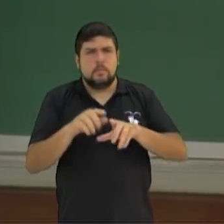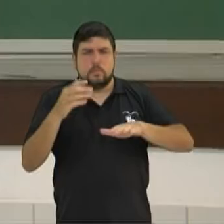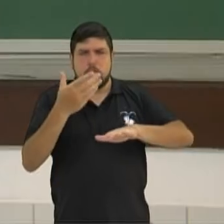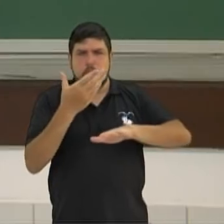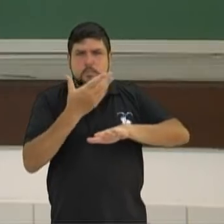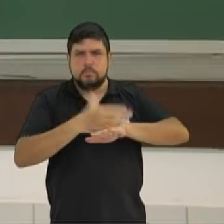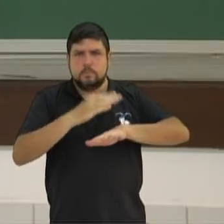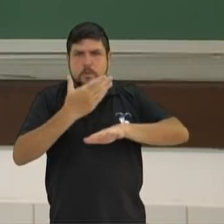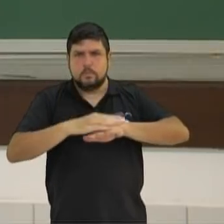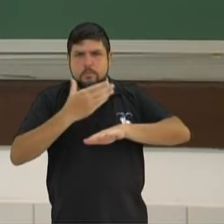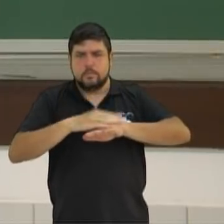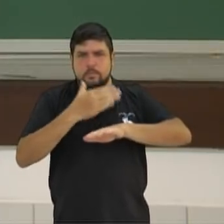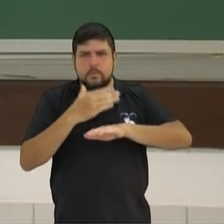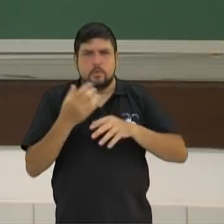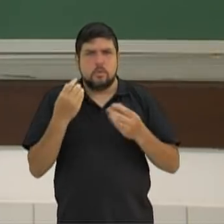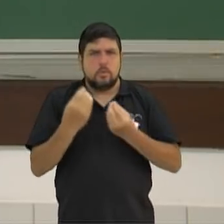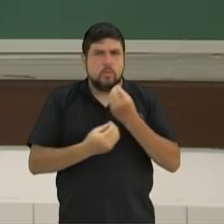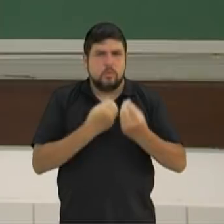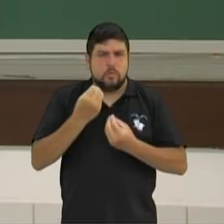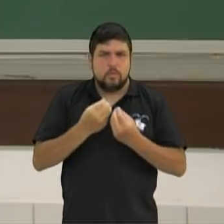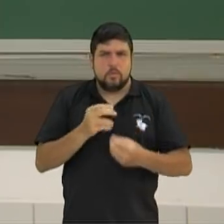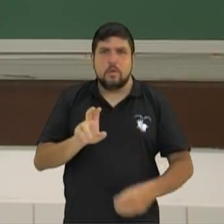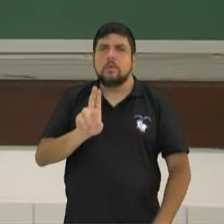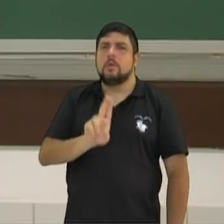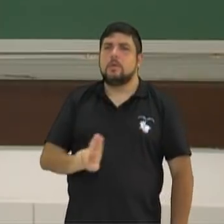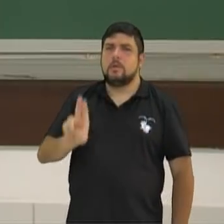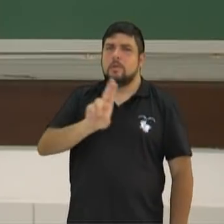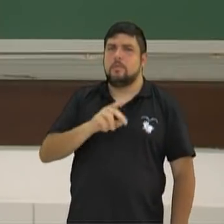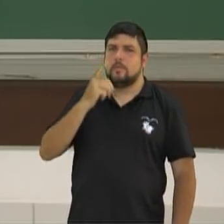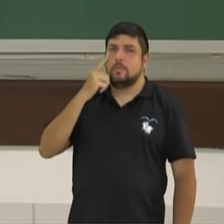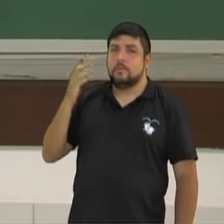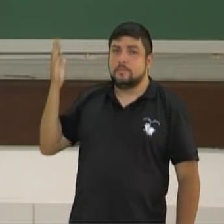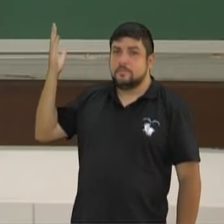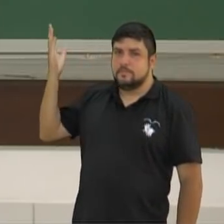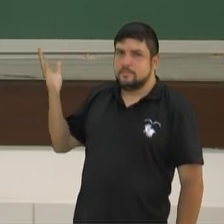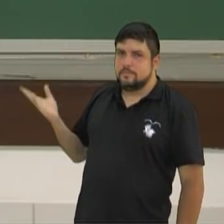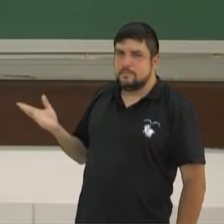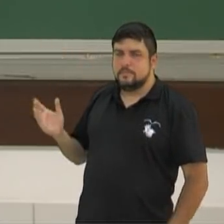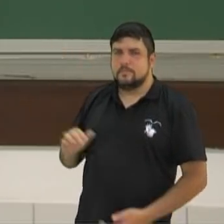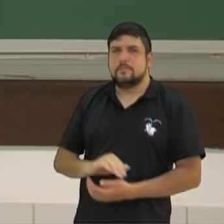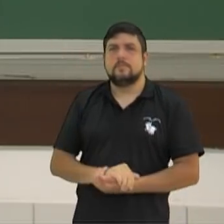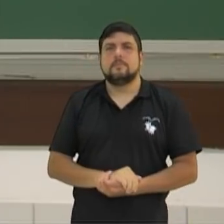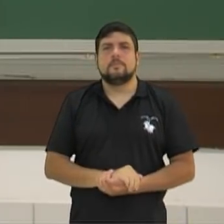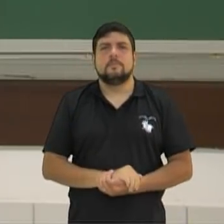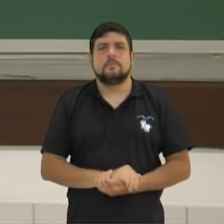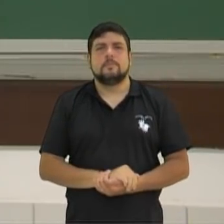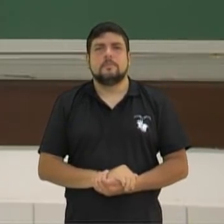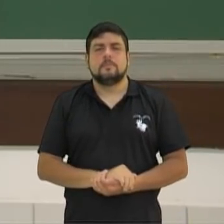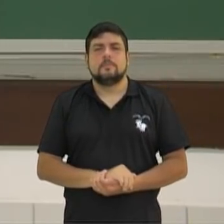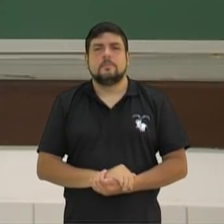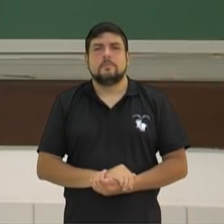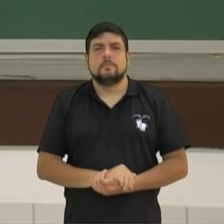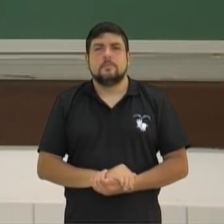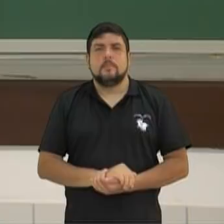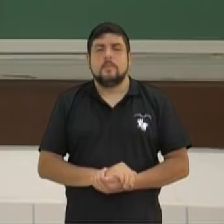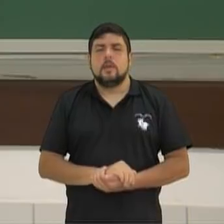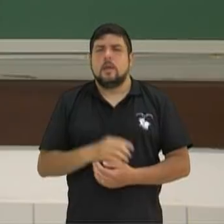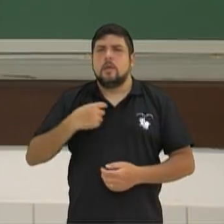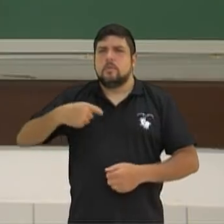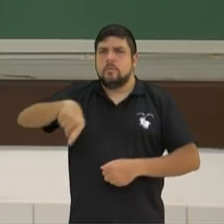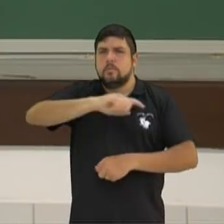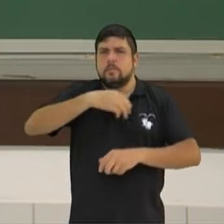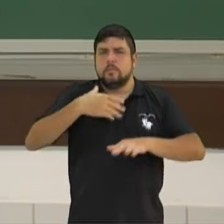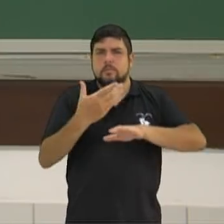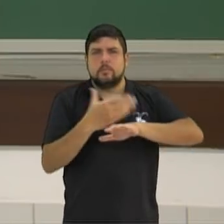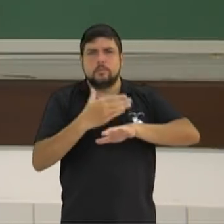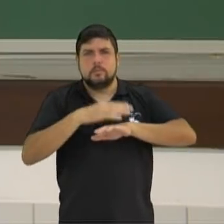né? A gente vem aprendendo sempre nessas nossas aulas sobre essas atividades de aventura, sobre essas